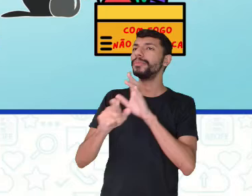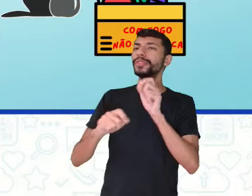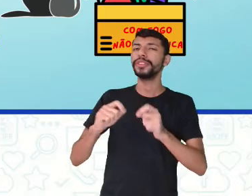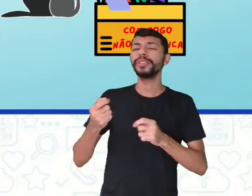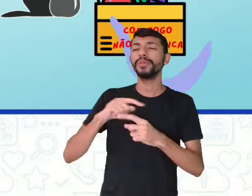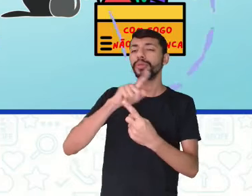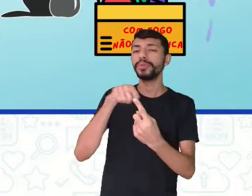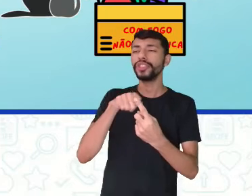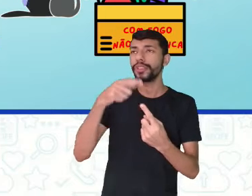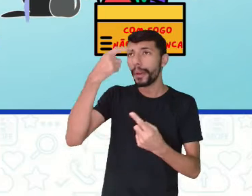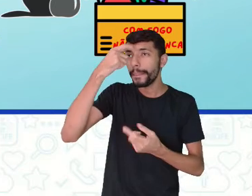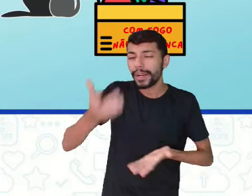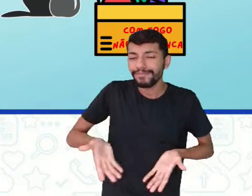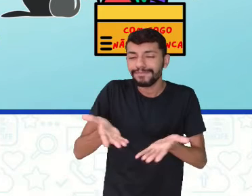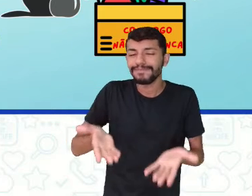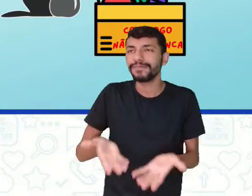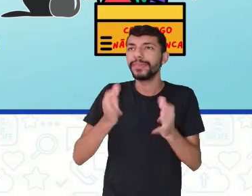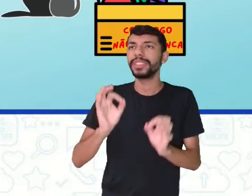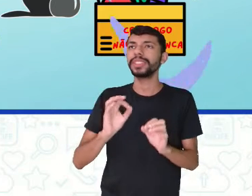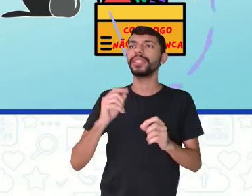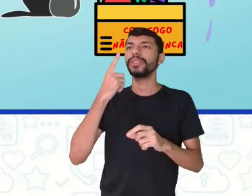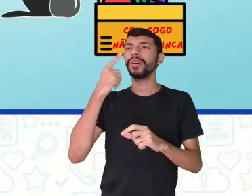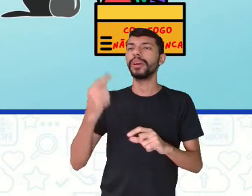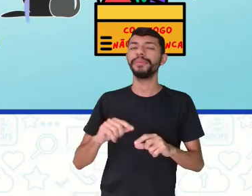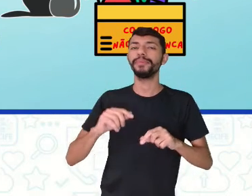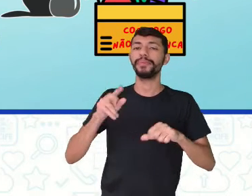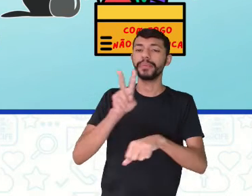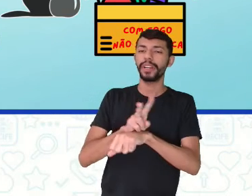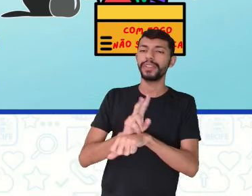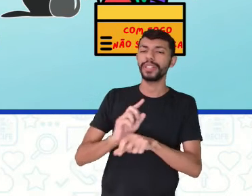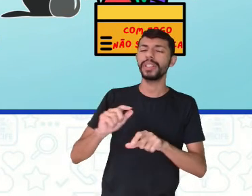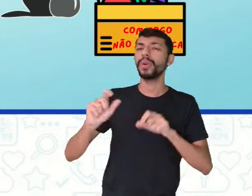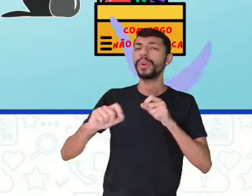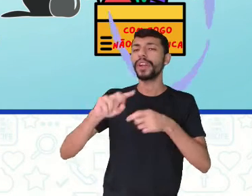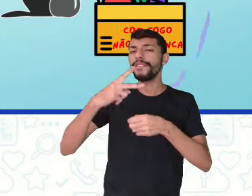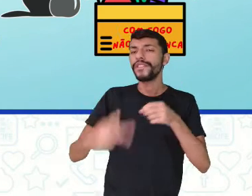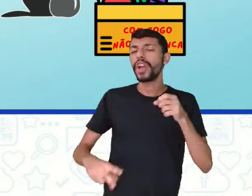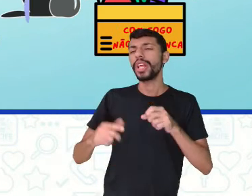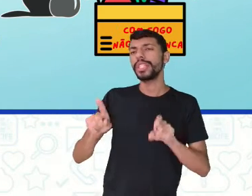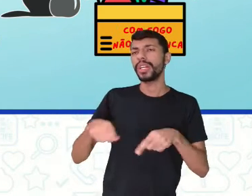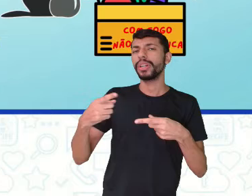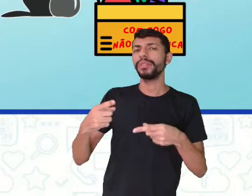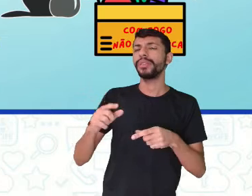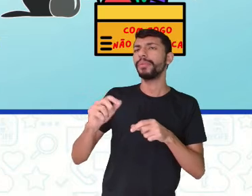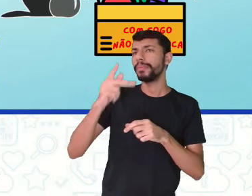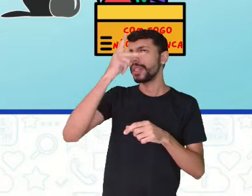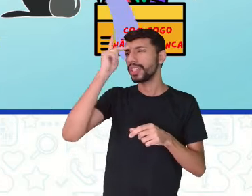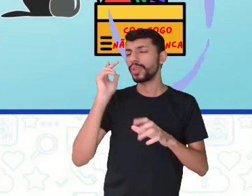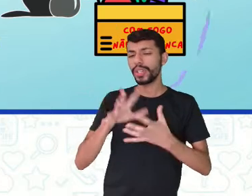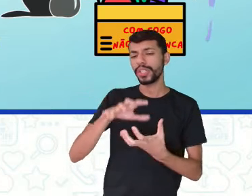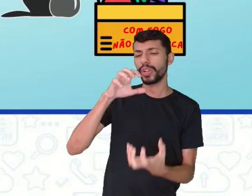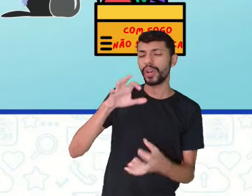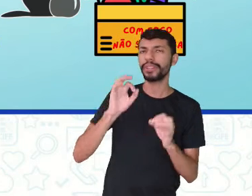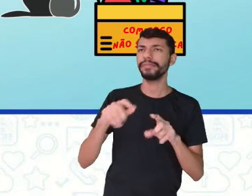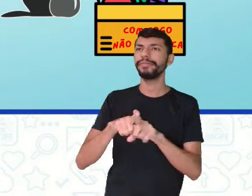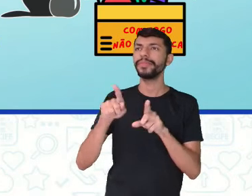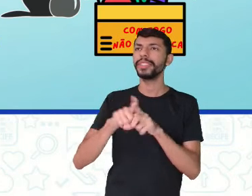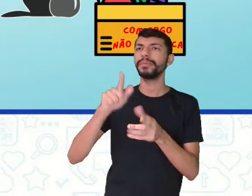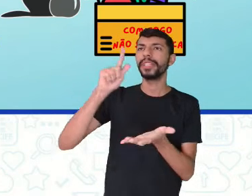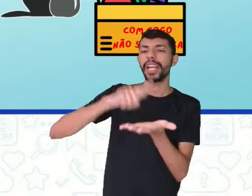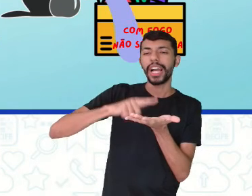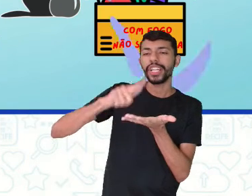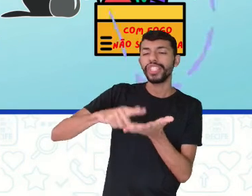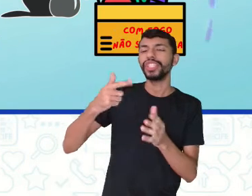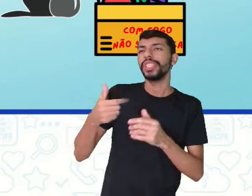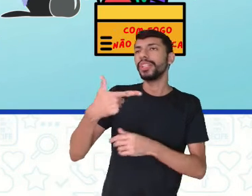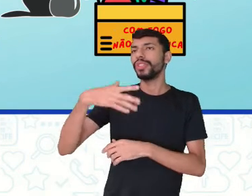pessoas, prevenção contra a violência contra a pessoa idosa, A questão do meio ambiente, que nós vimos a Agenda 2030,